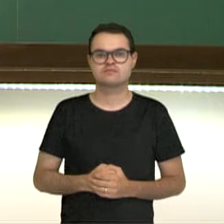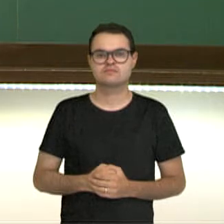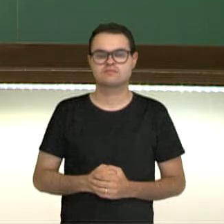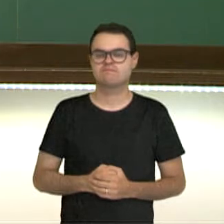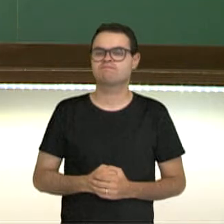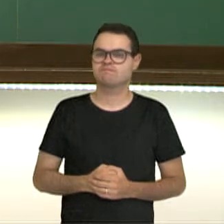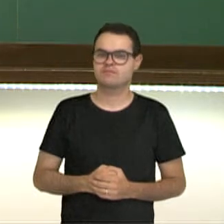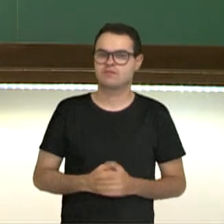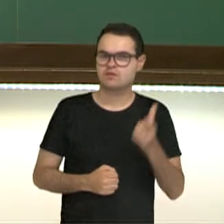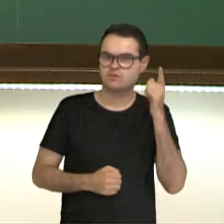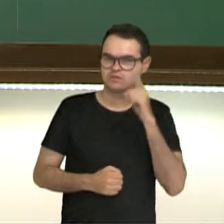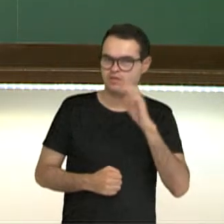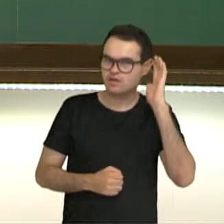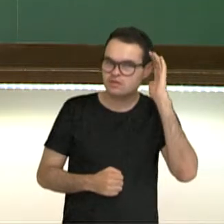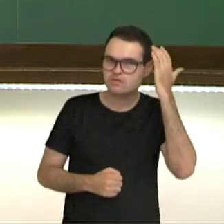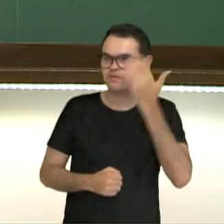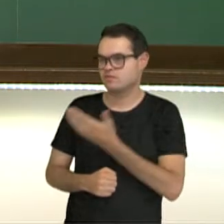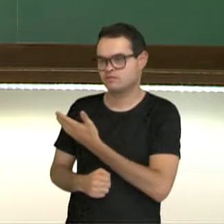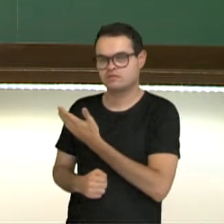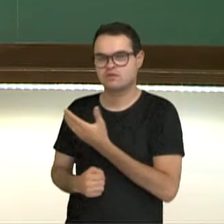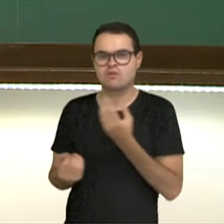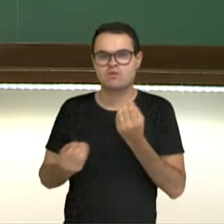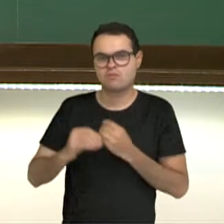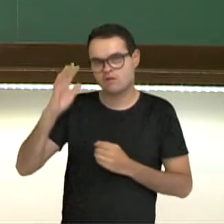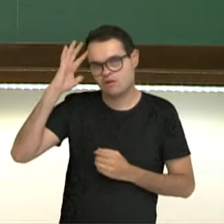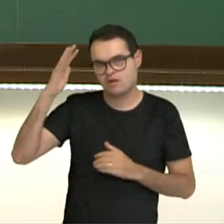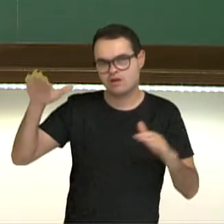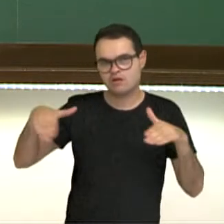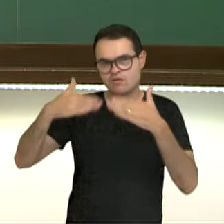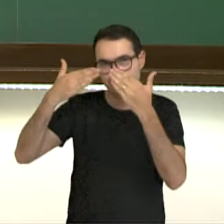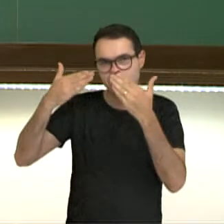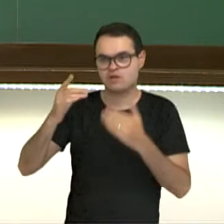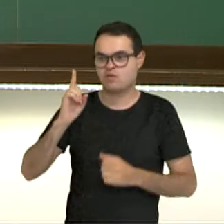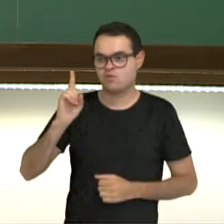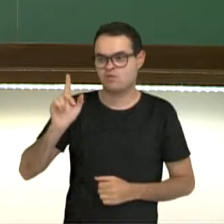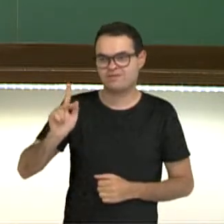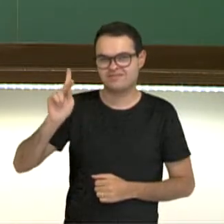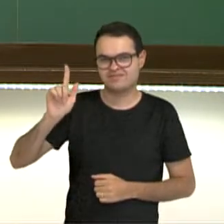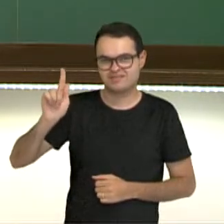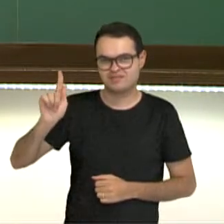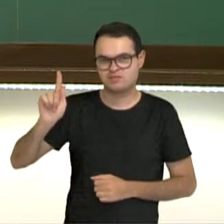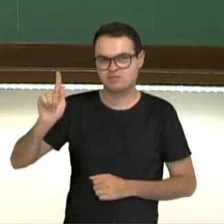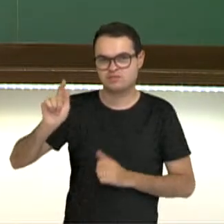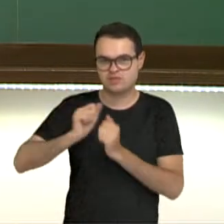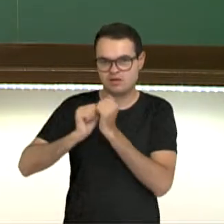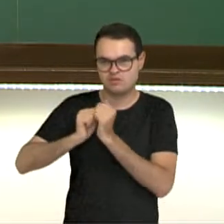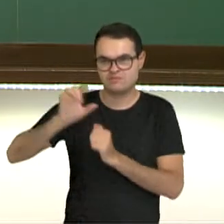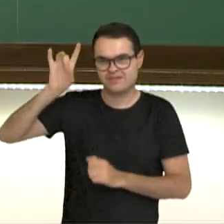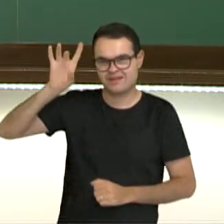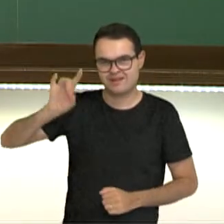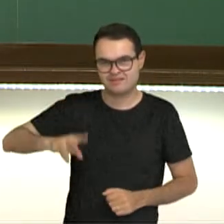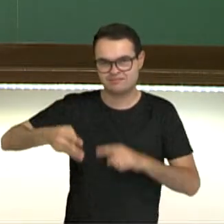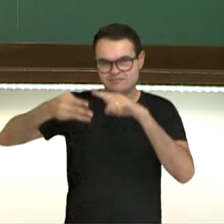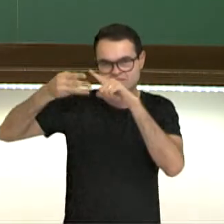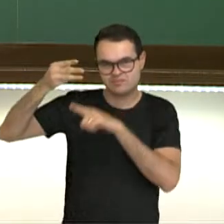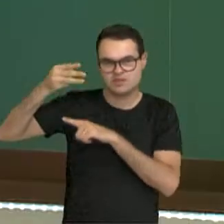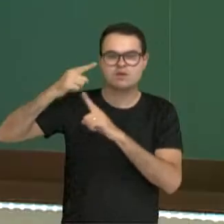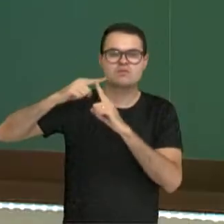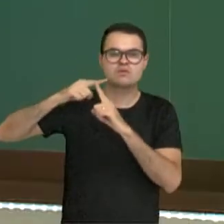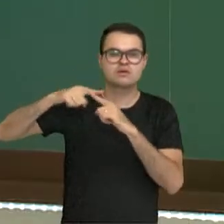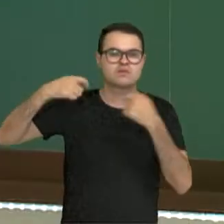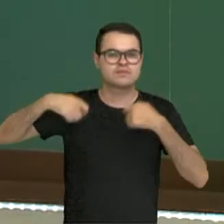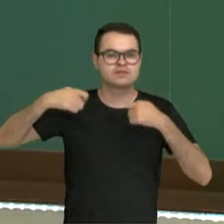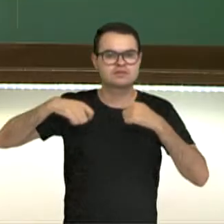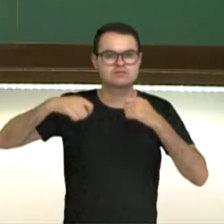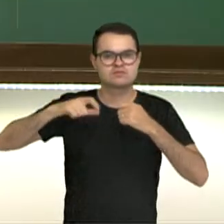E aí, conseguiram resolver? Vamos ver a equivalência de 1 kg de arroz para cada situação. Por quê? Porque eu preciso ter